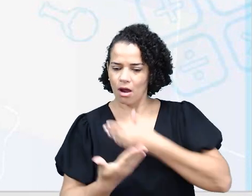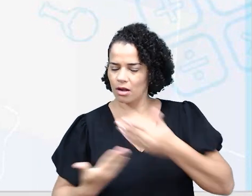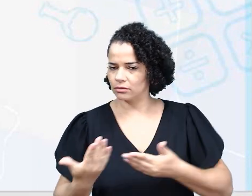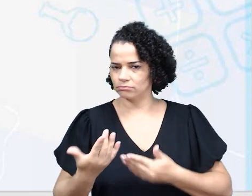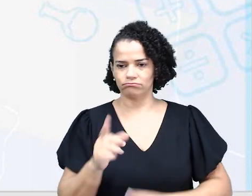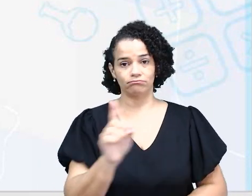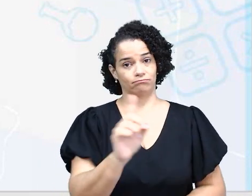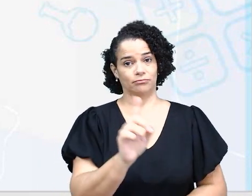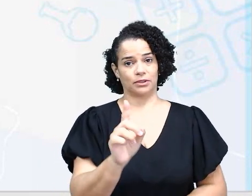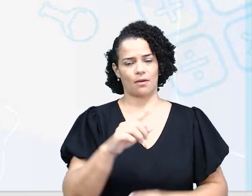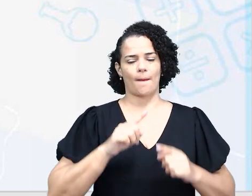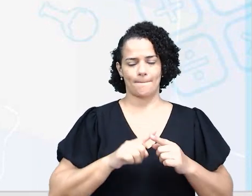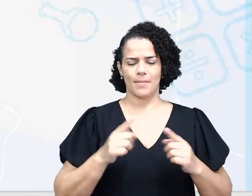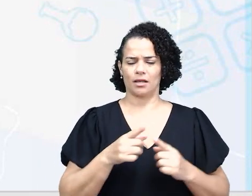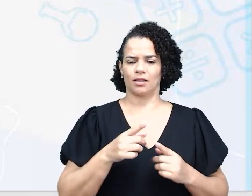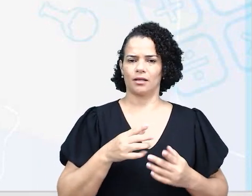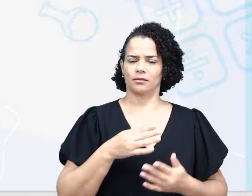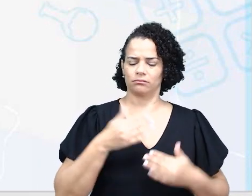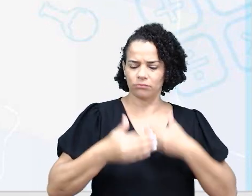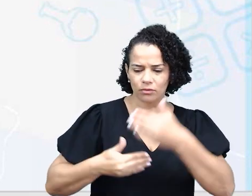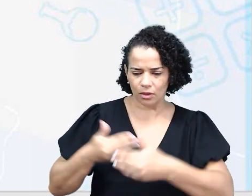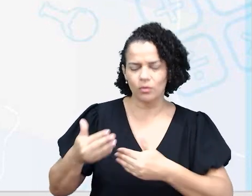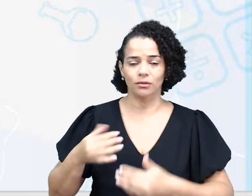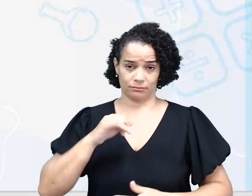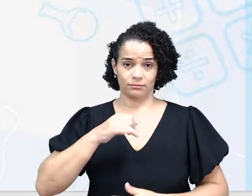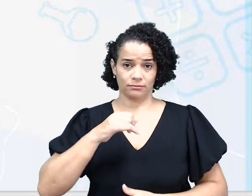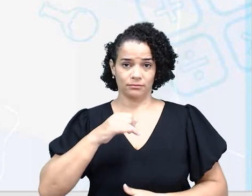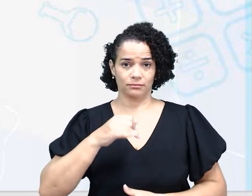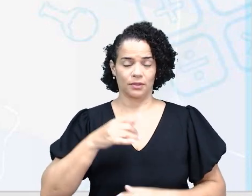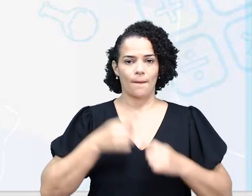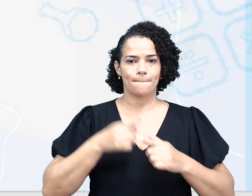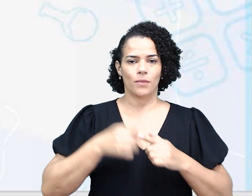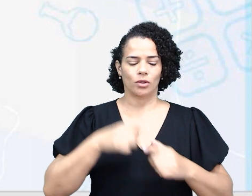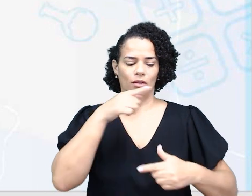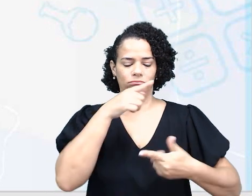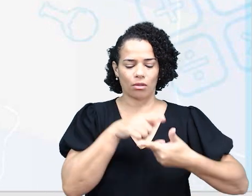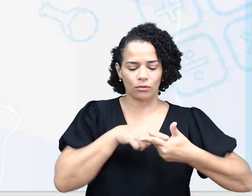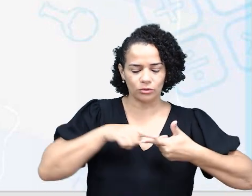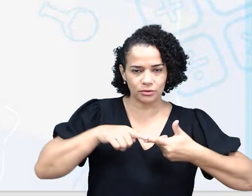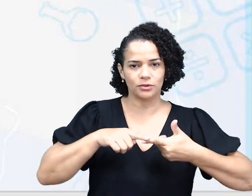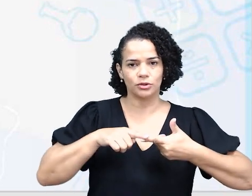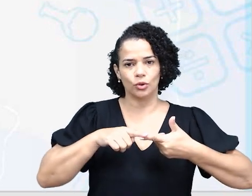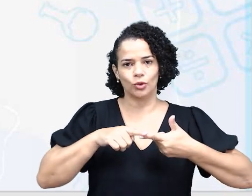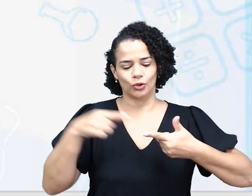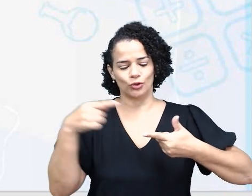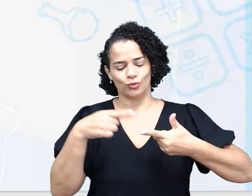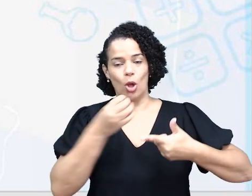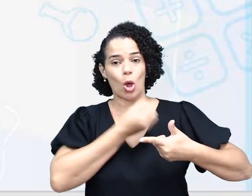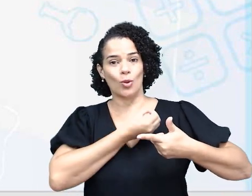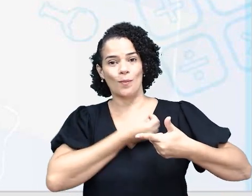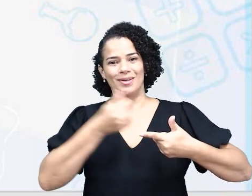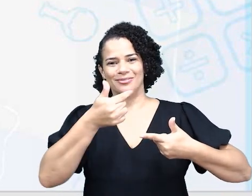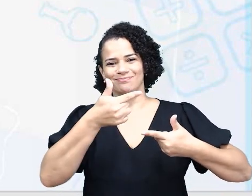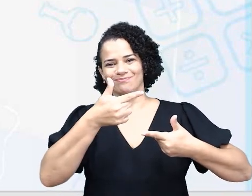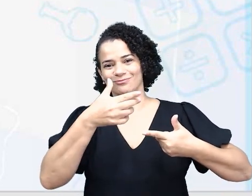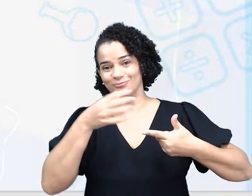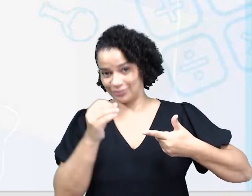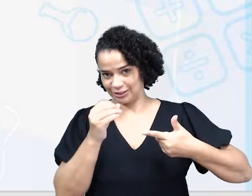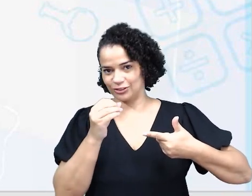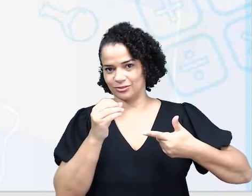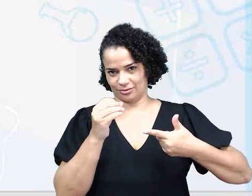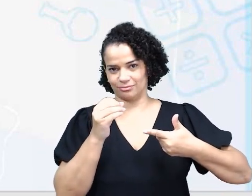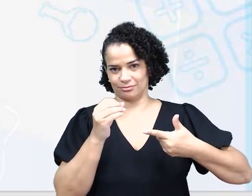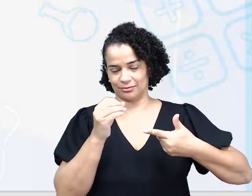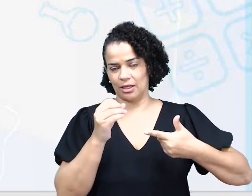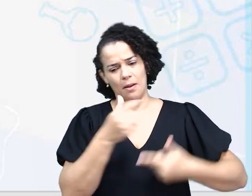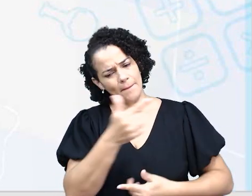Não. Mas é uma sequência? É. Por quê? Porque esses são os divisores do número 20. Mas ela é uma sequência